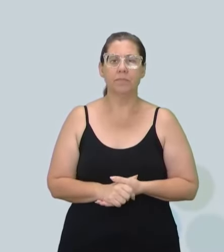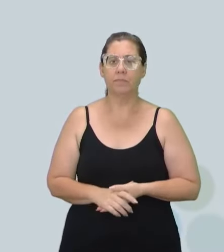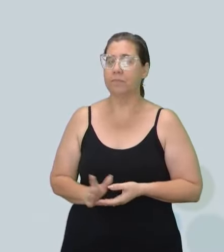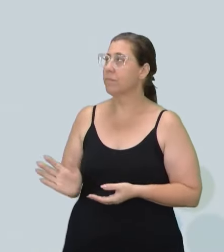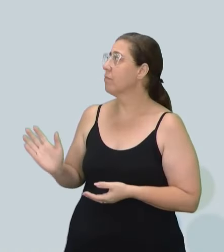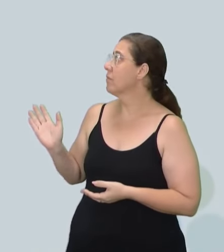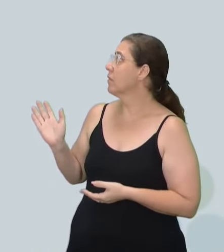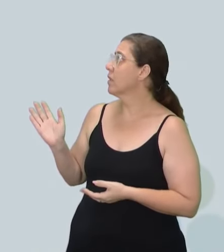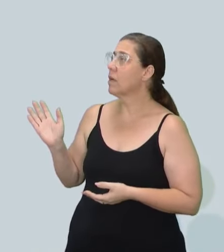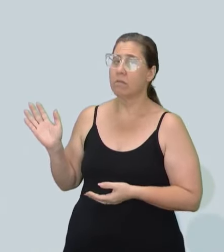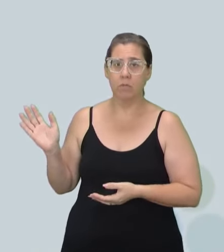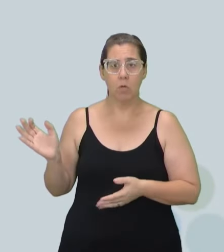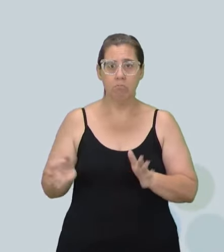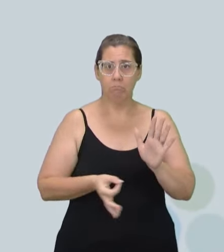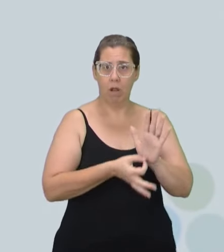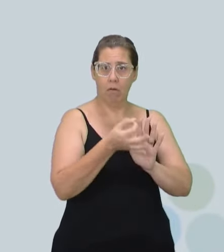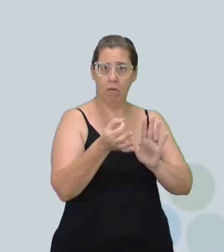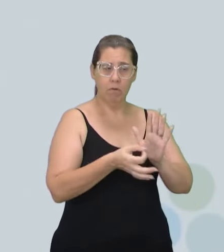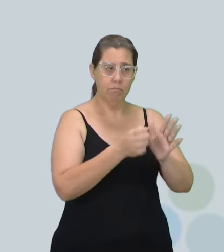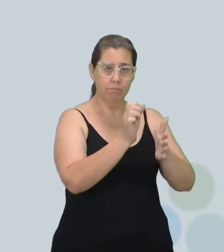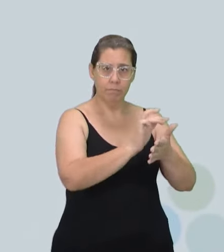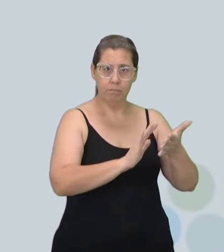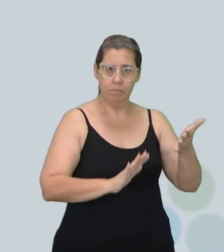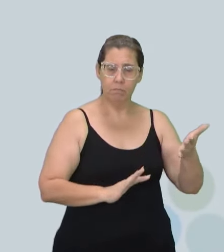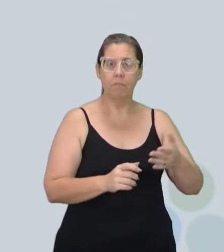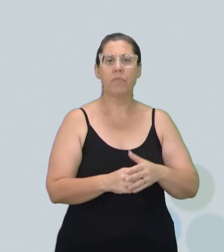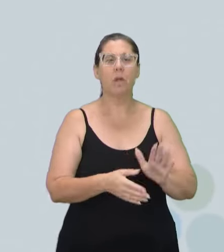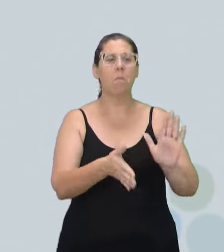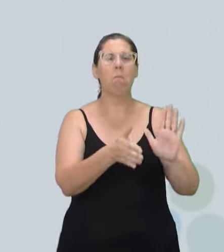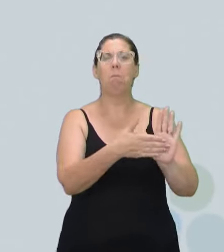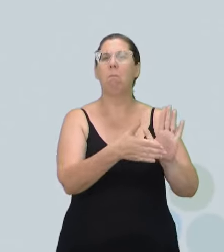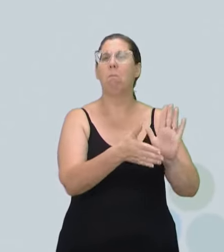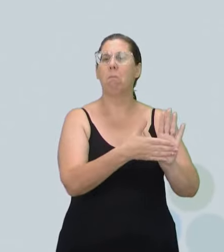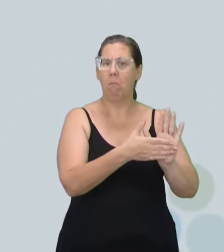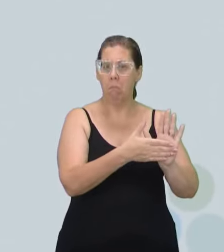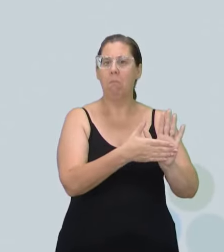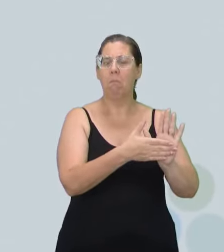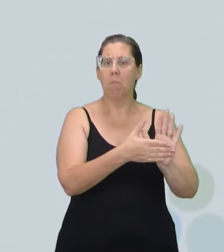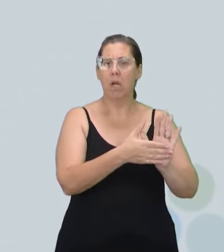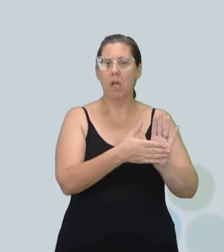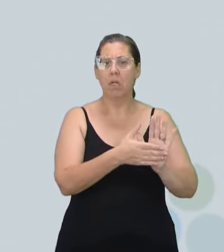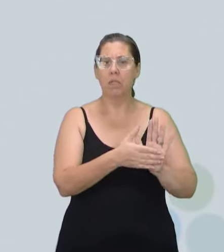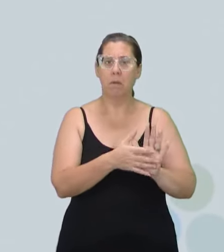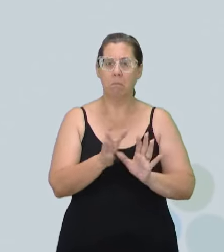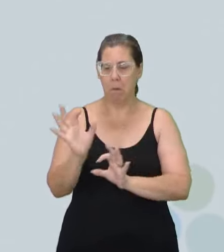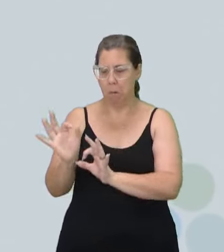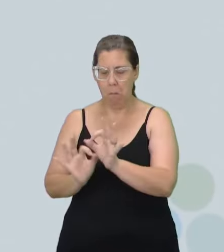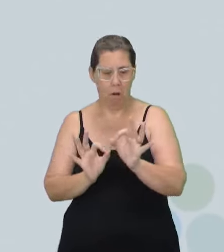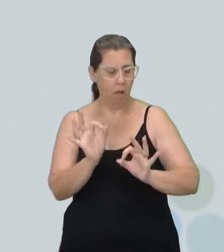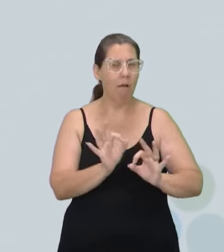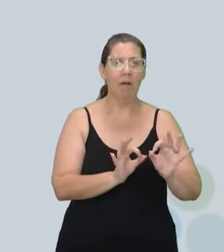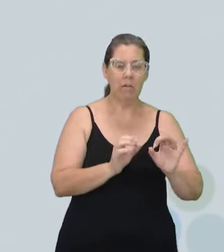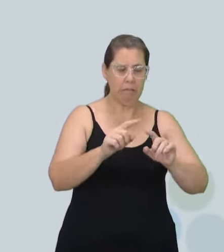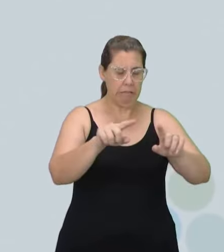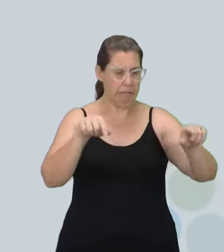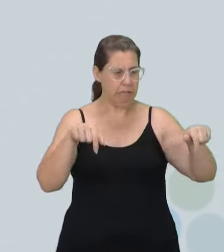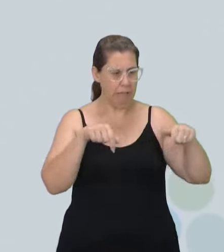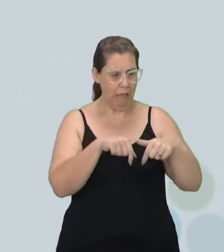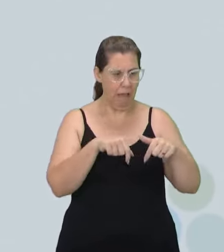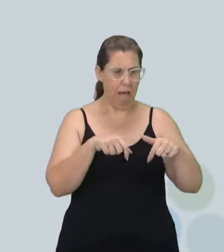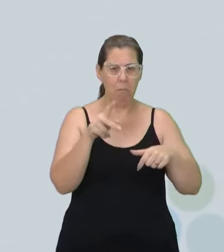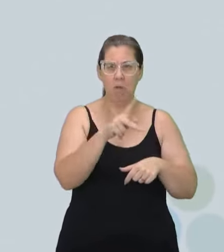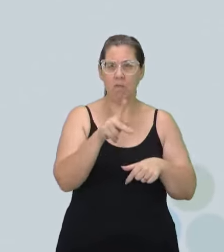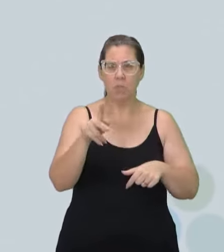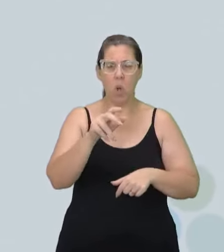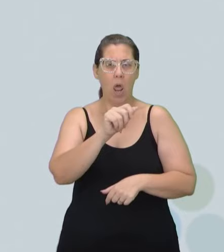Mais sugestões de atividade. Além da proposta de redesorganizar a sala e as posições